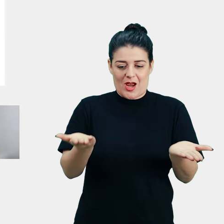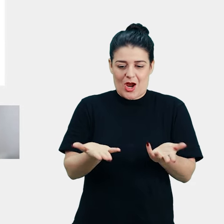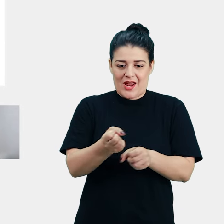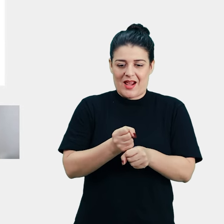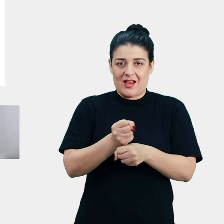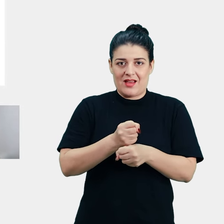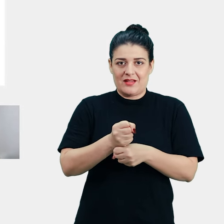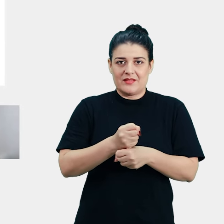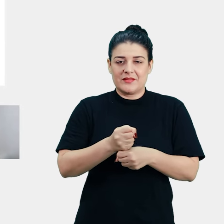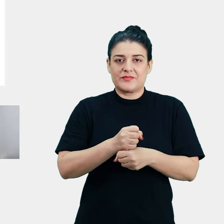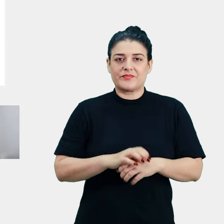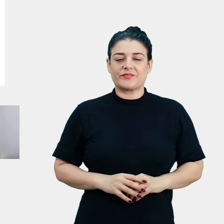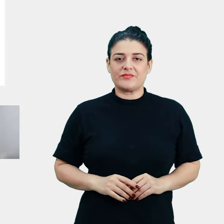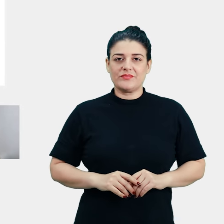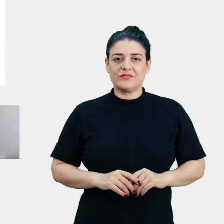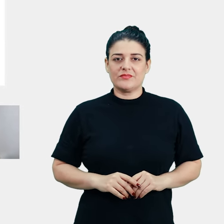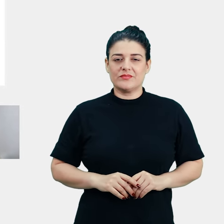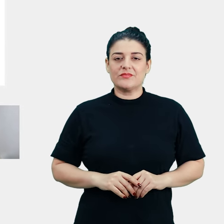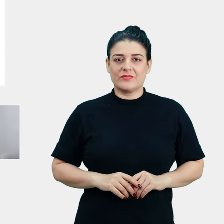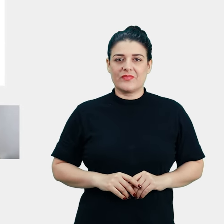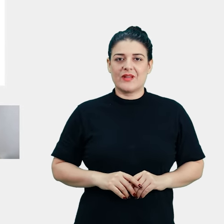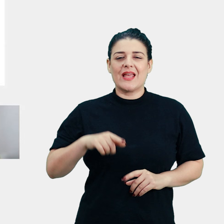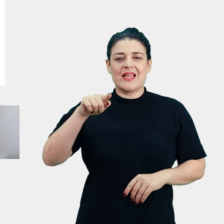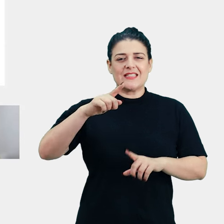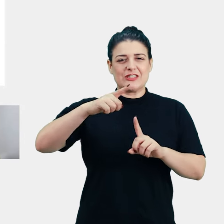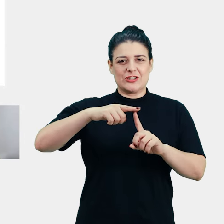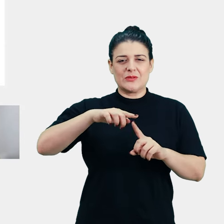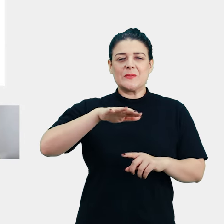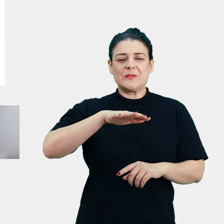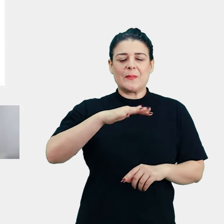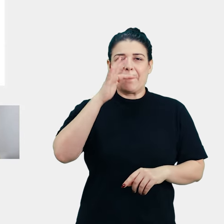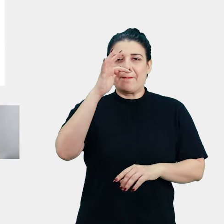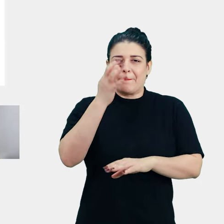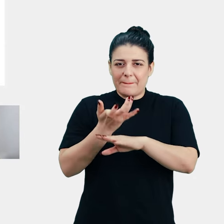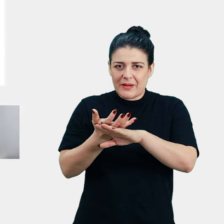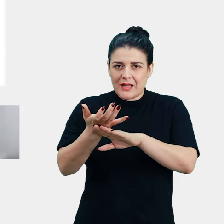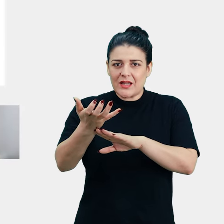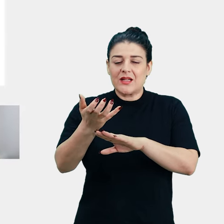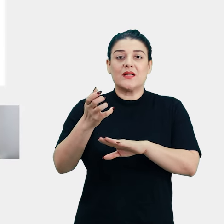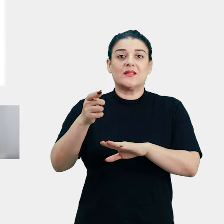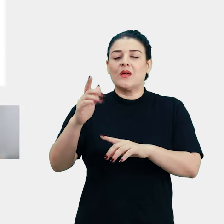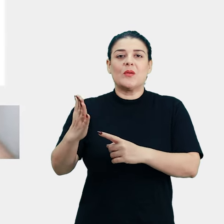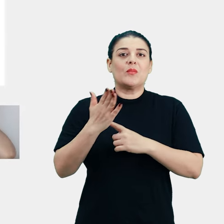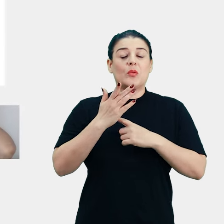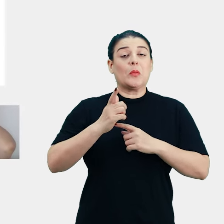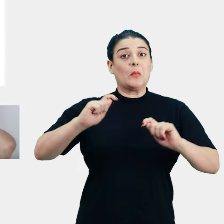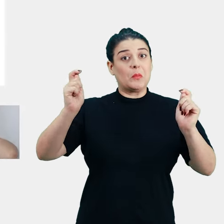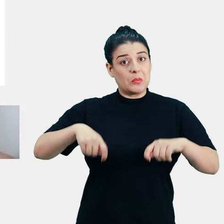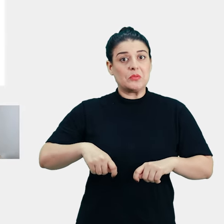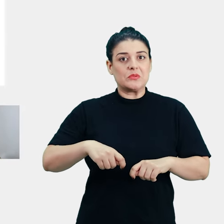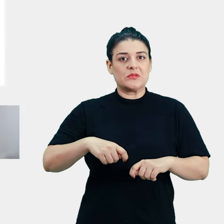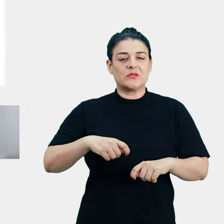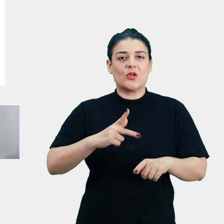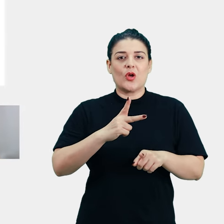tá? Com uma espécie de erimantos, erimantos eritropapos, tá? que mostrou-se bastante promissora